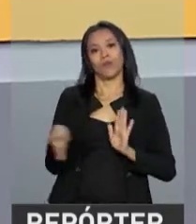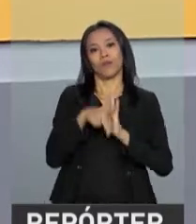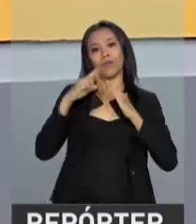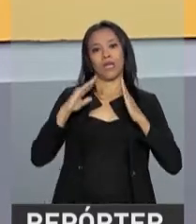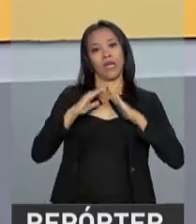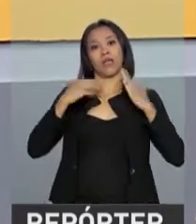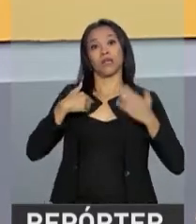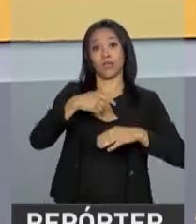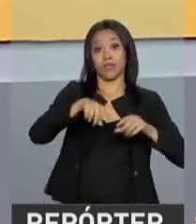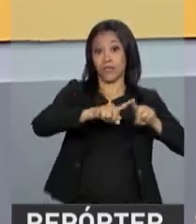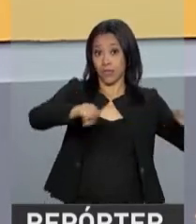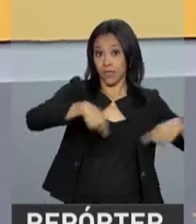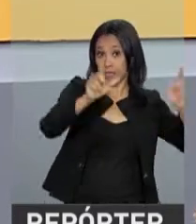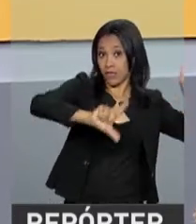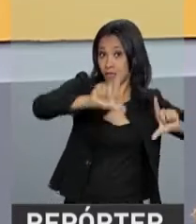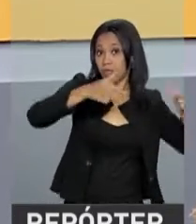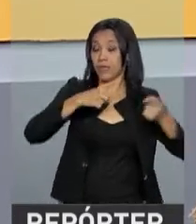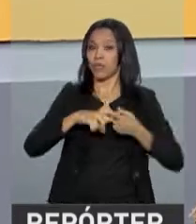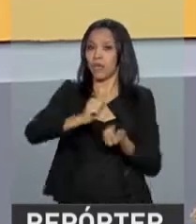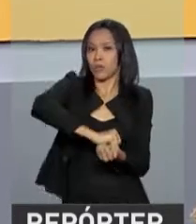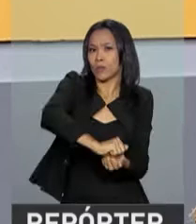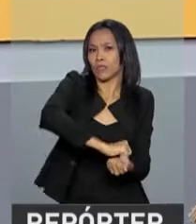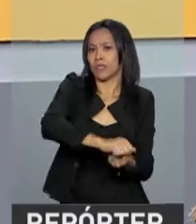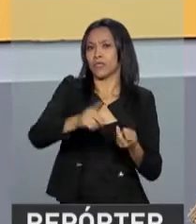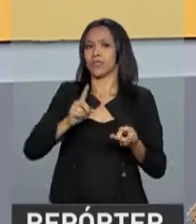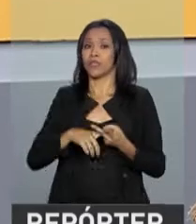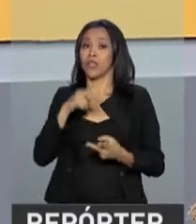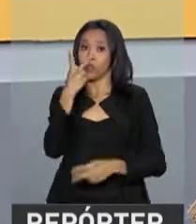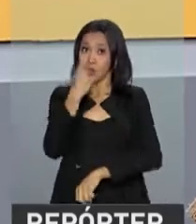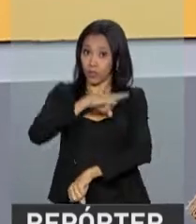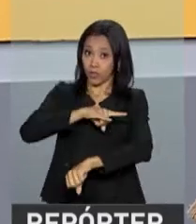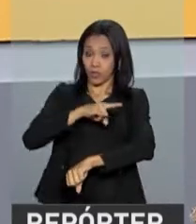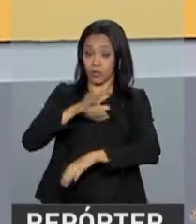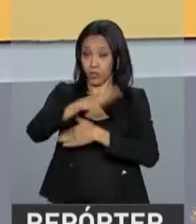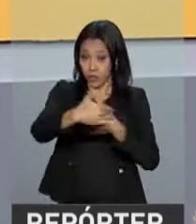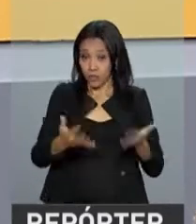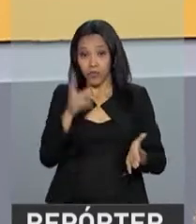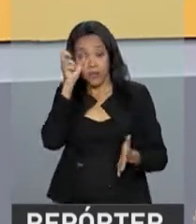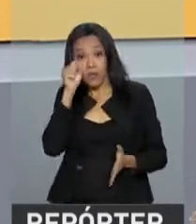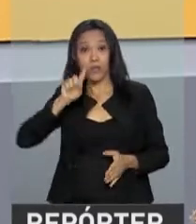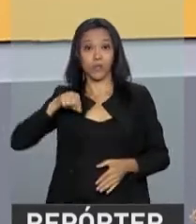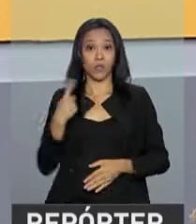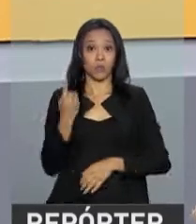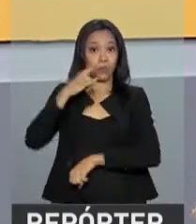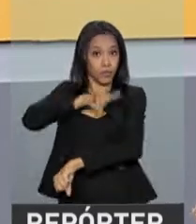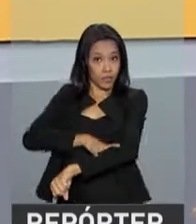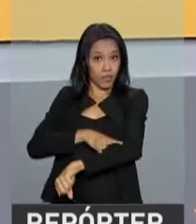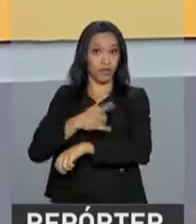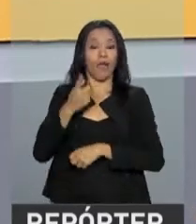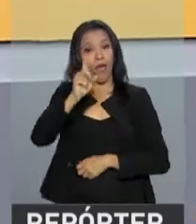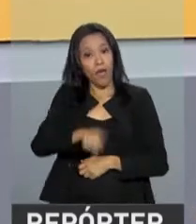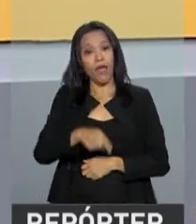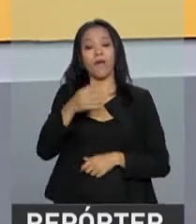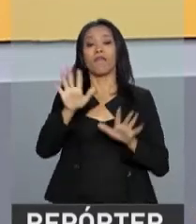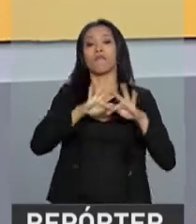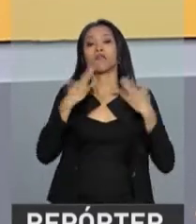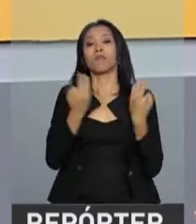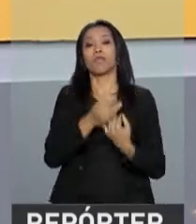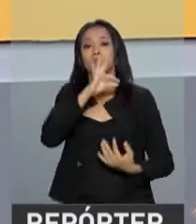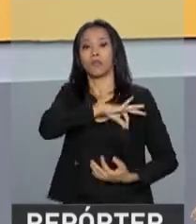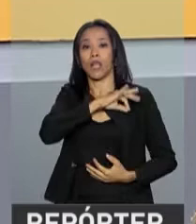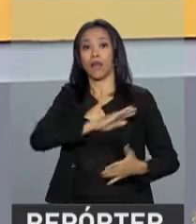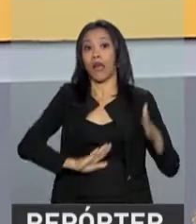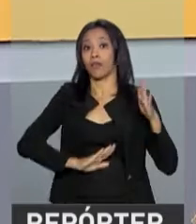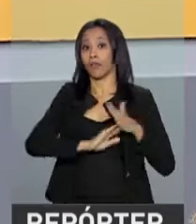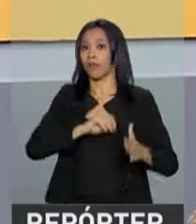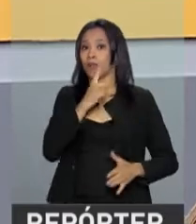Com sala, cozinha, área de serviço, dois quartos e um banheiro, as unidades são destinadas a famílias com renda mensal de até